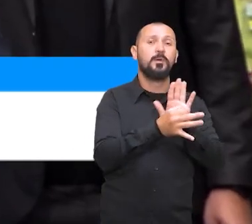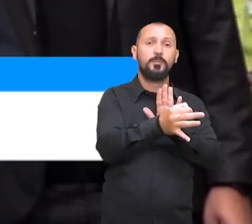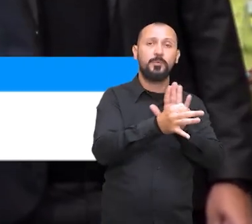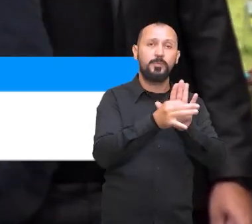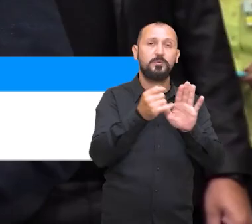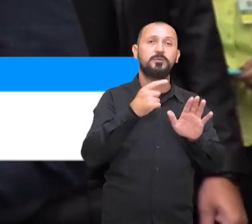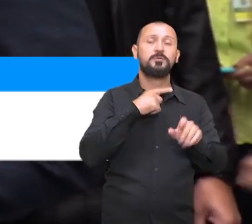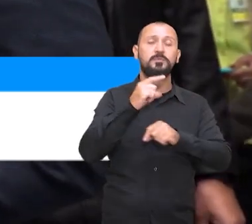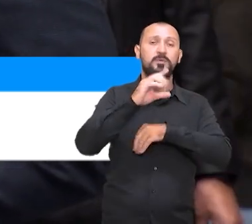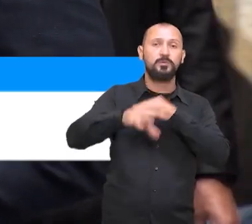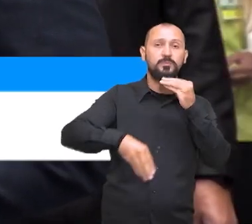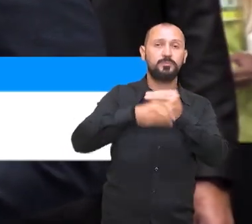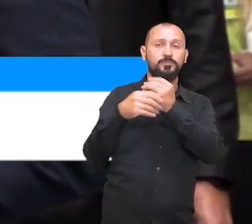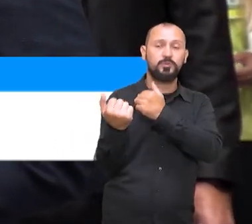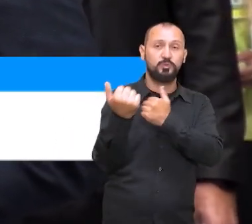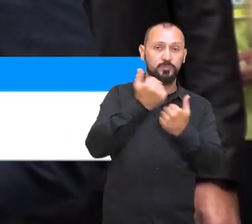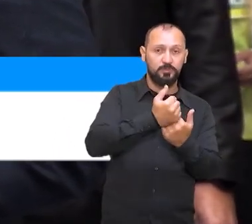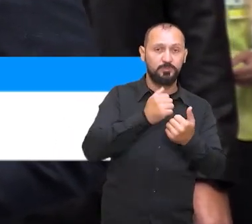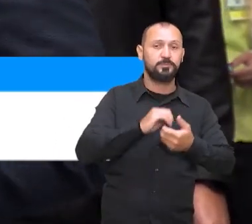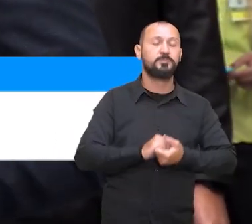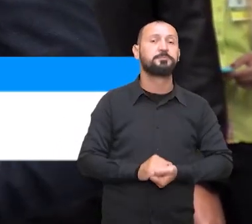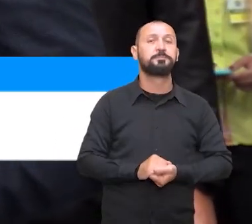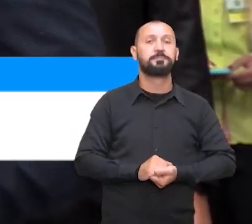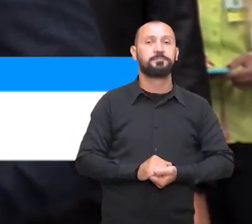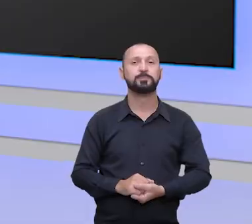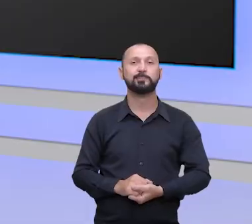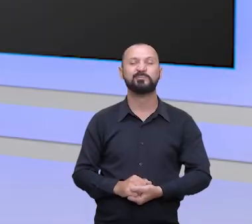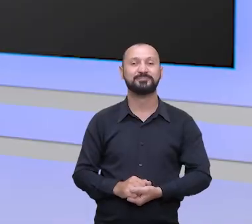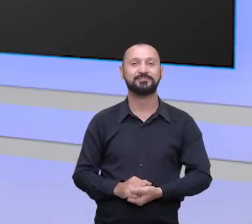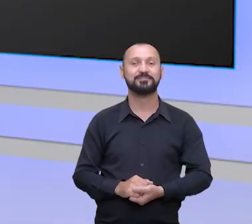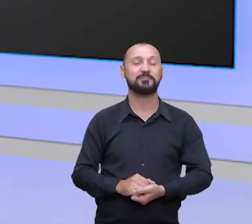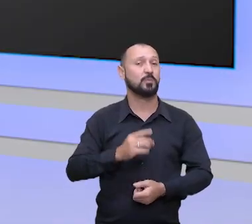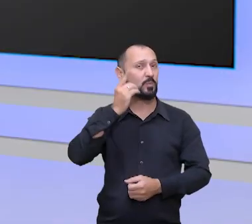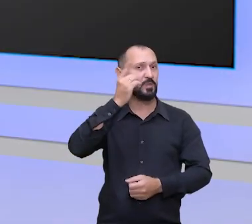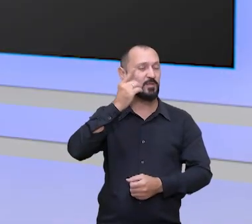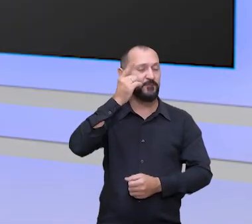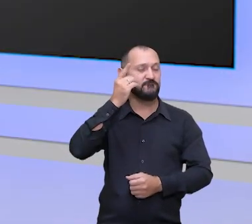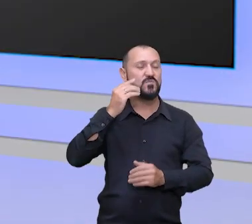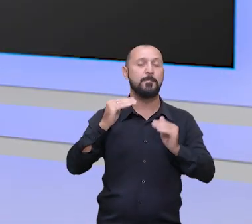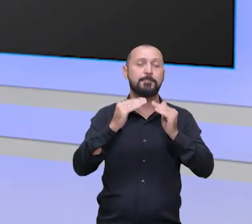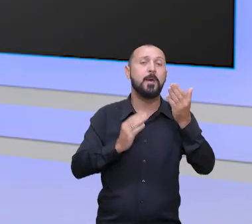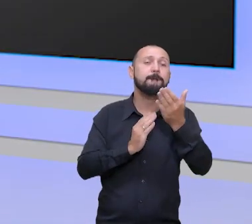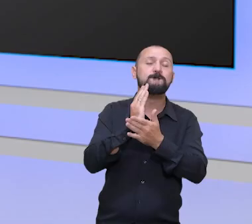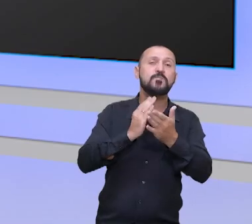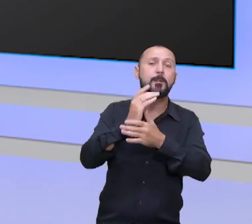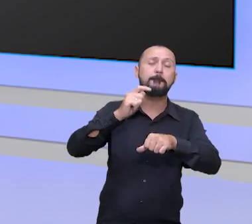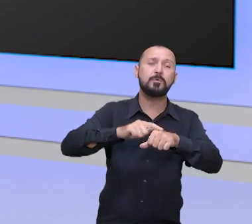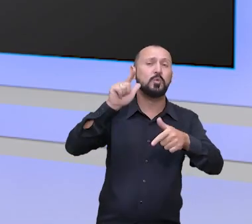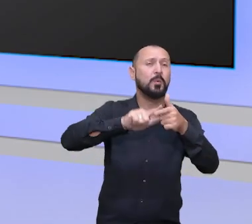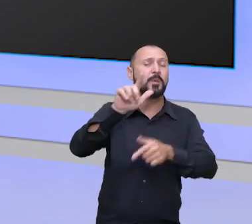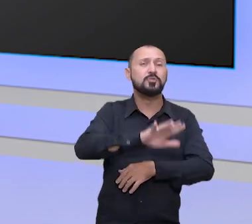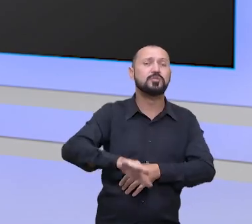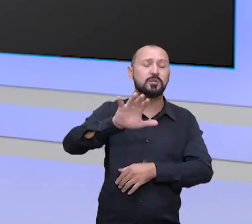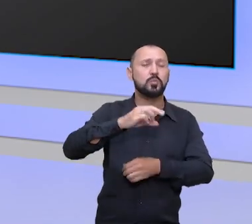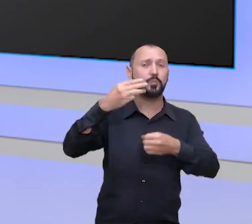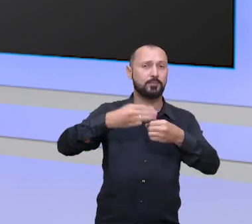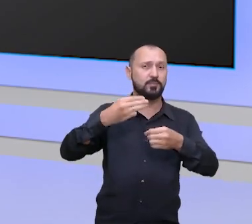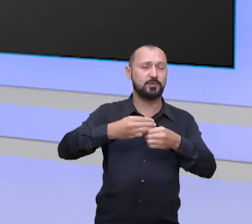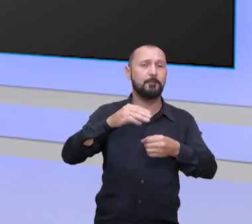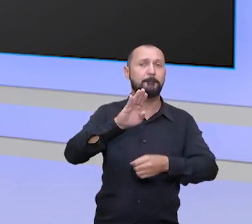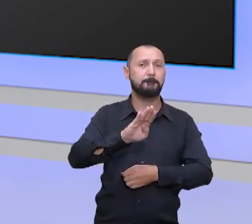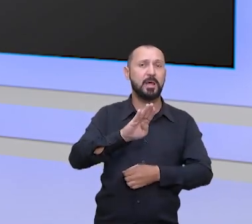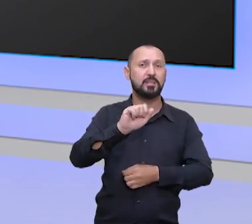que a proposta recebeu emenda substitutiva. Deputados aprovam situação de calamidade no município